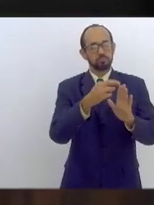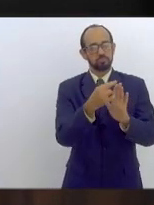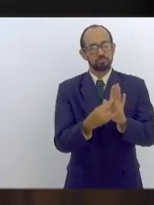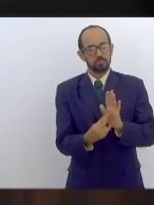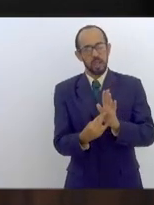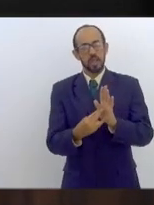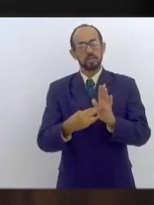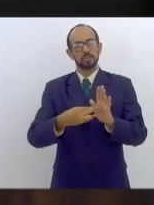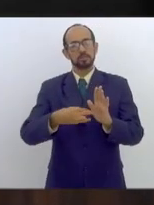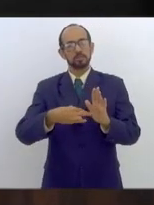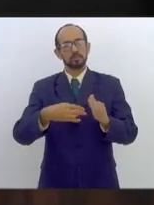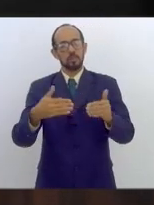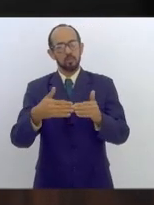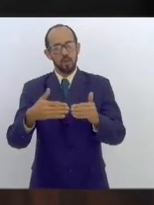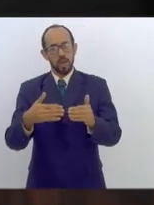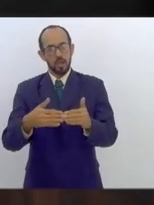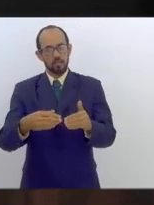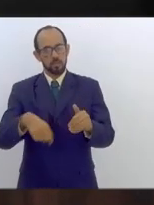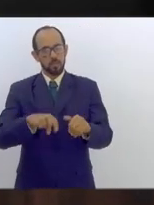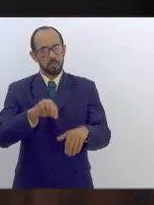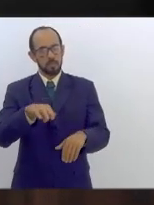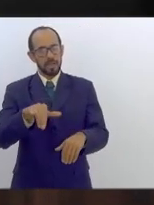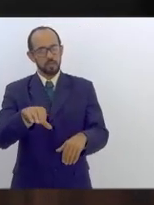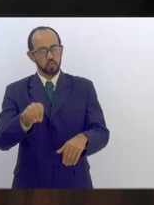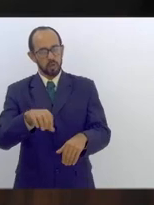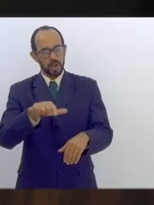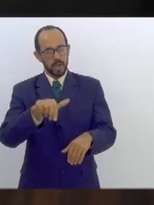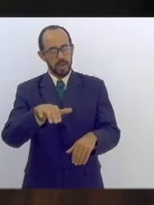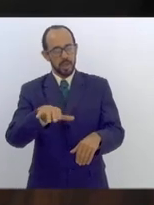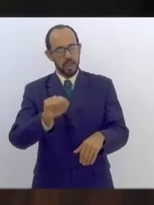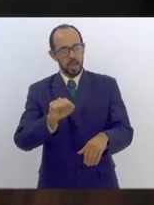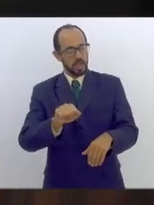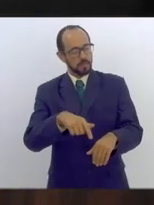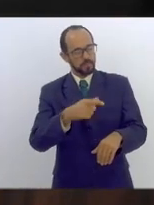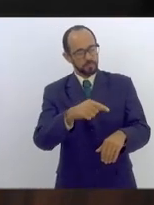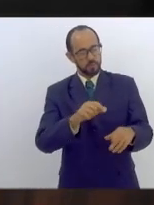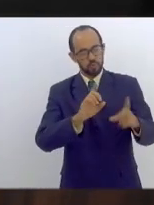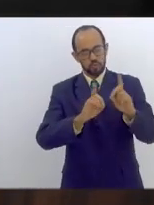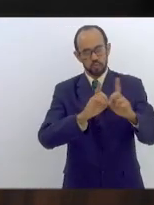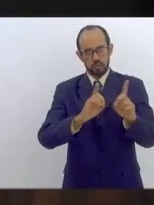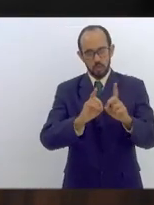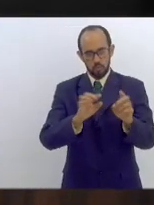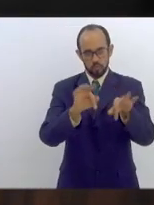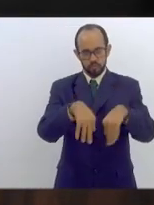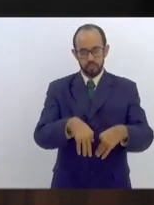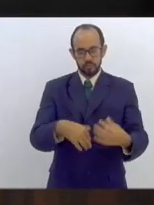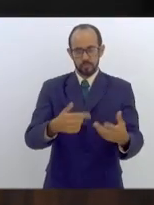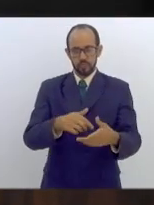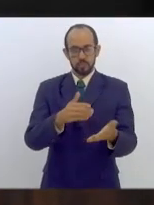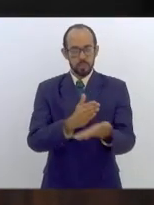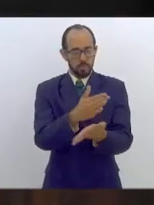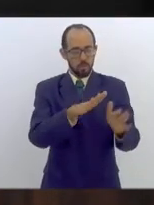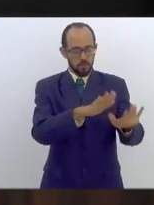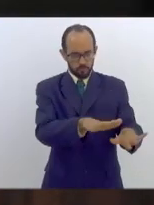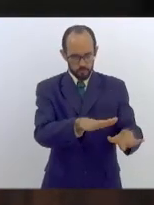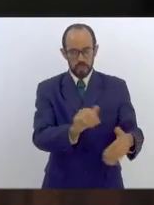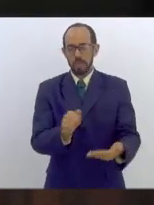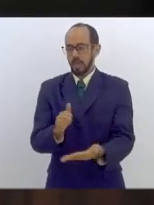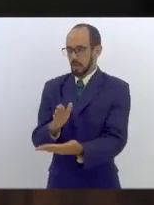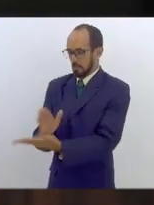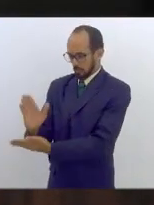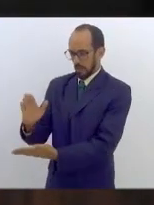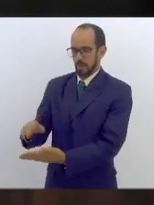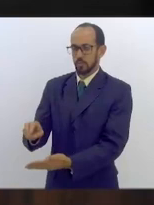favorável. Relator, deputado Márcio Canella. Em discussão, não havendo que queira discutir, encerrada a discussão e votação, os senhores que aprovam, como estão,